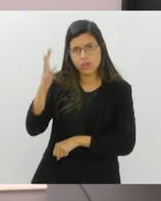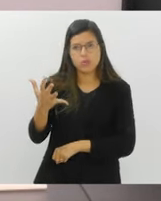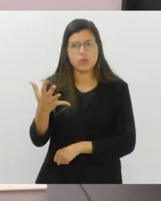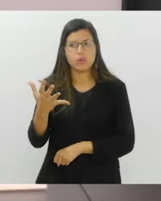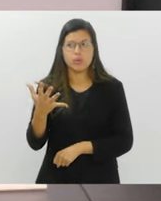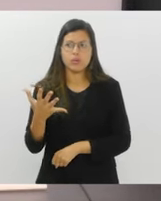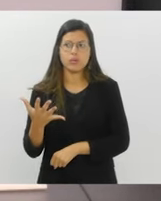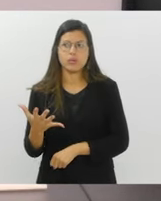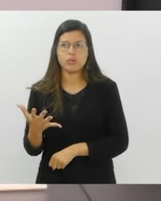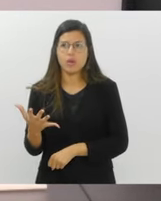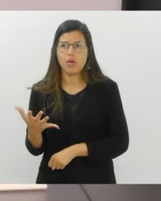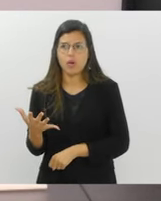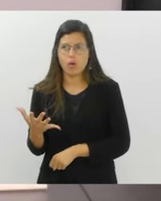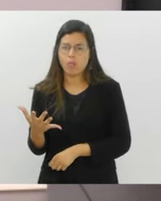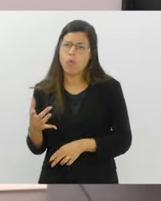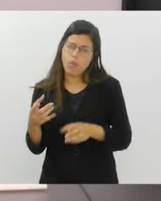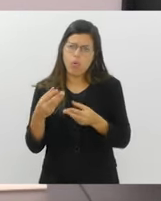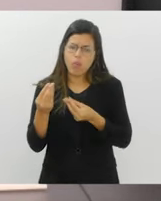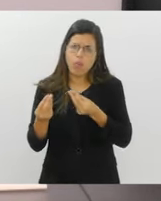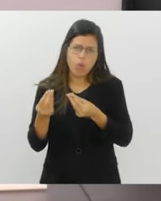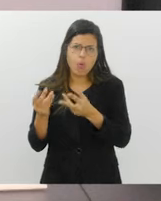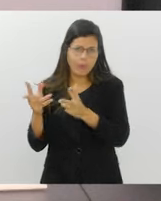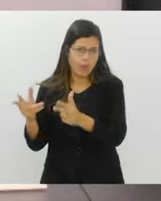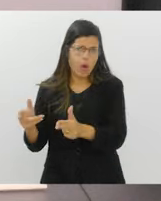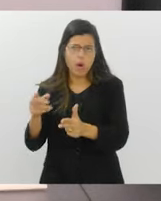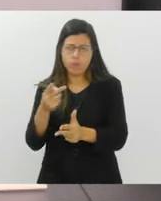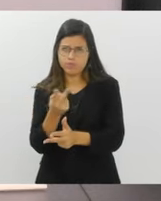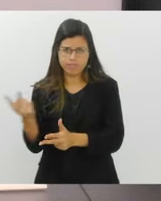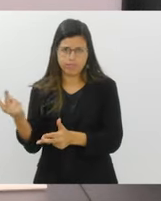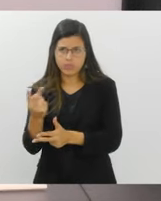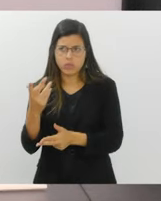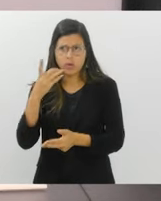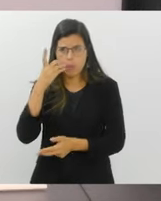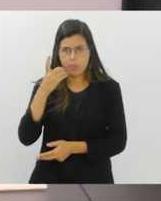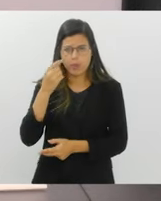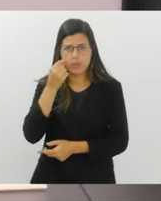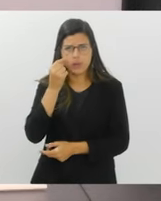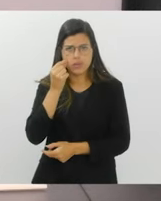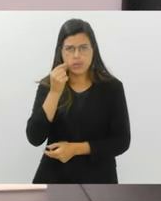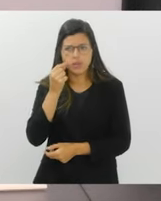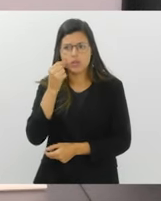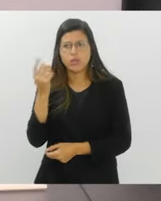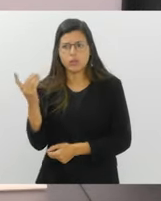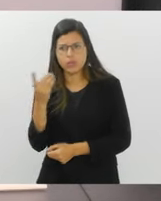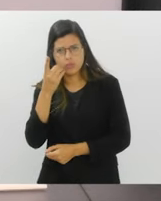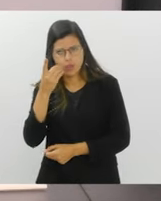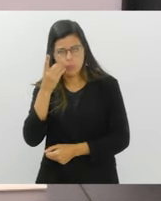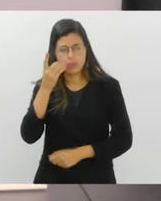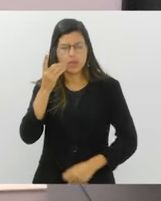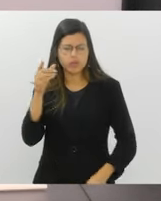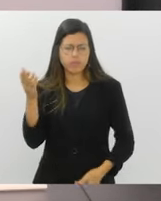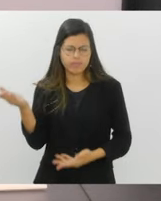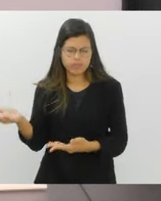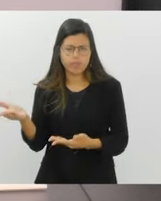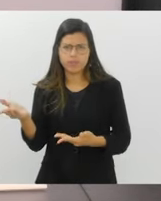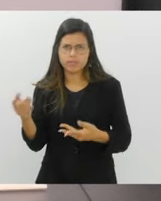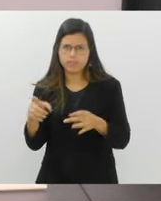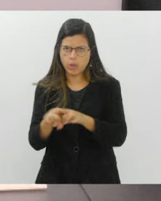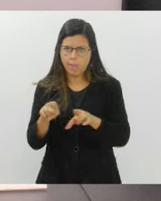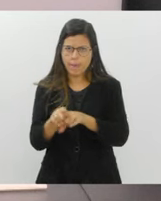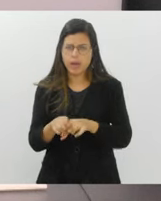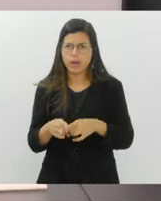quer Vossa Excelência, como também o quer o deputado Ratinho. Sem dúvida. E também não quero